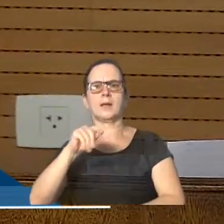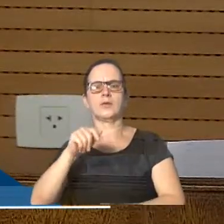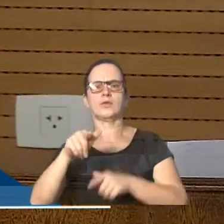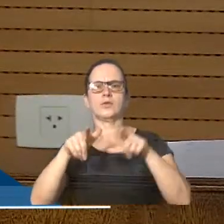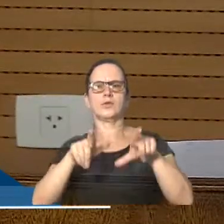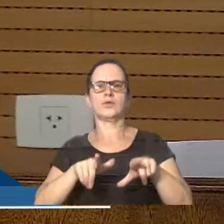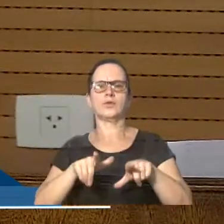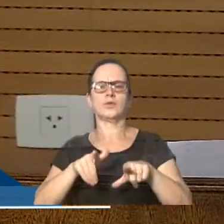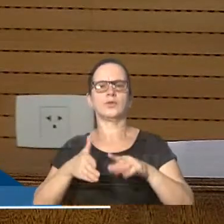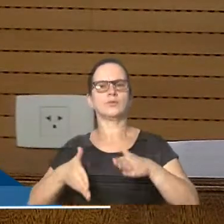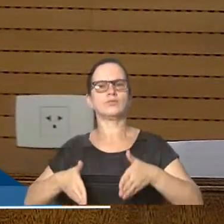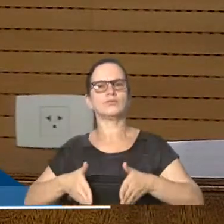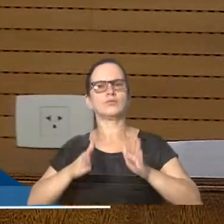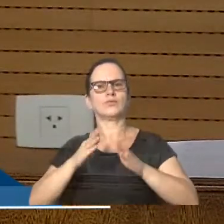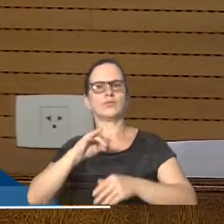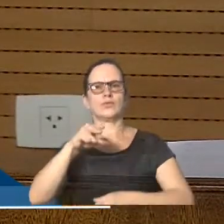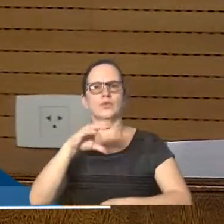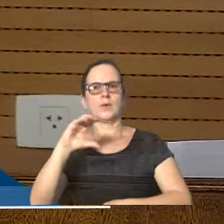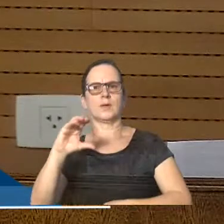Casqueiro. Reparo